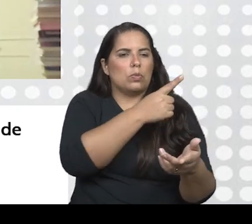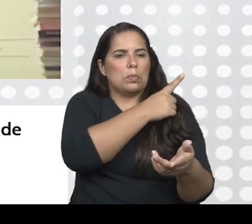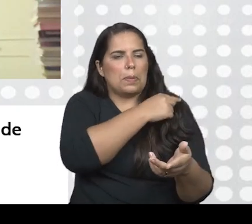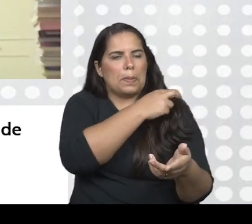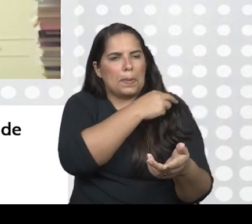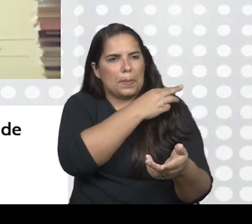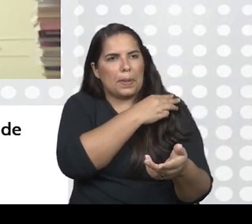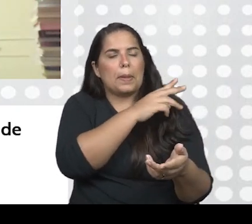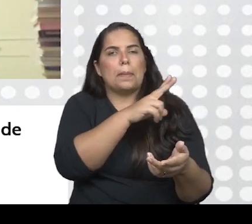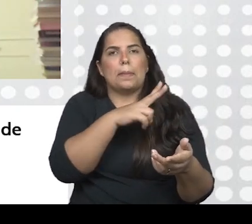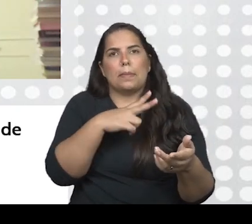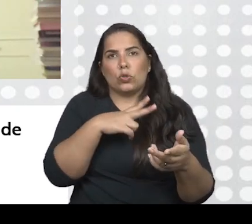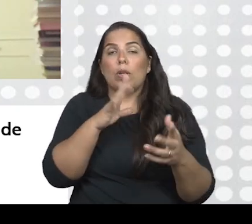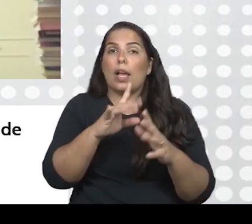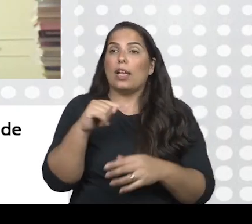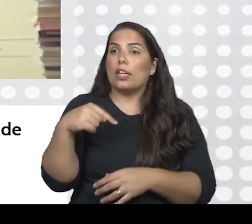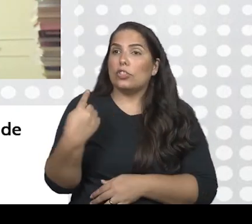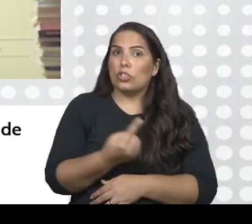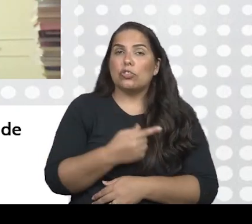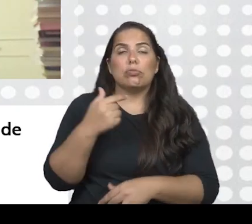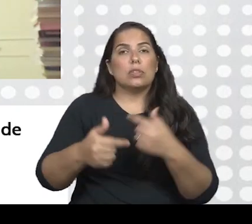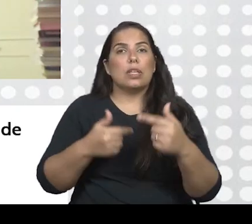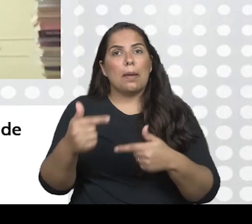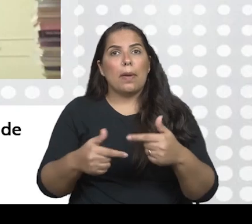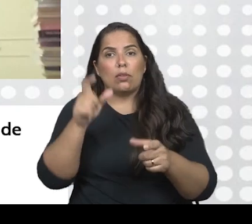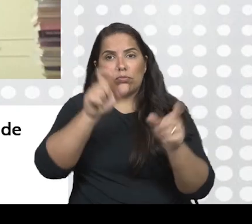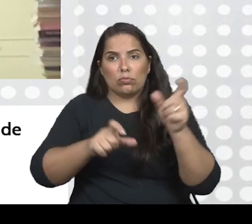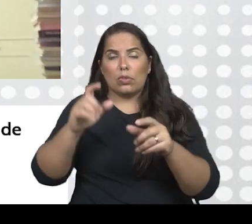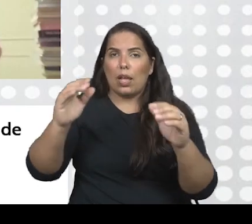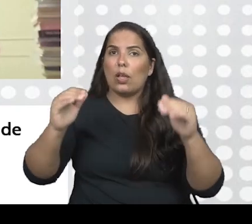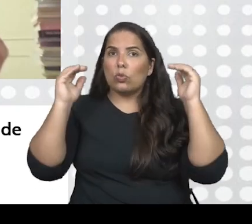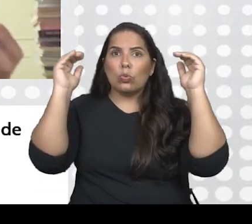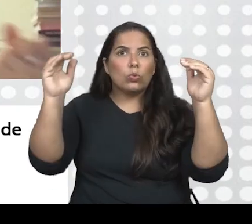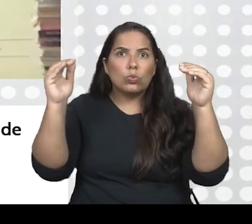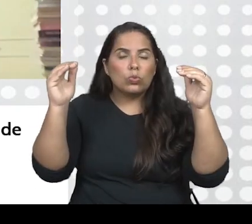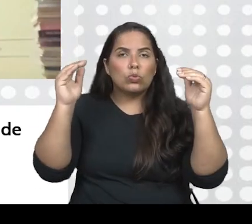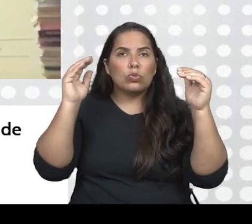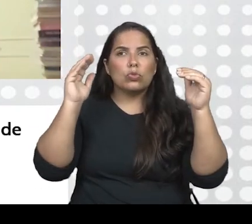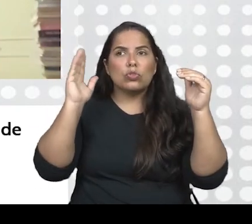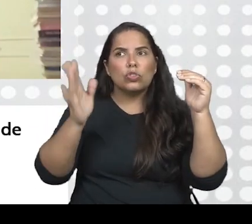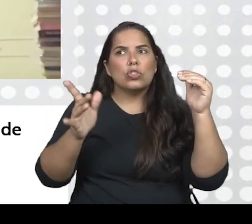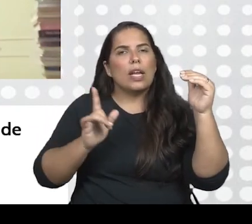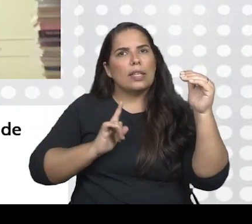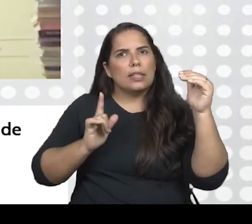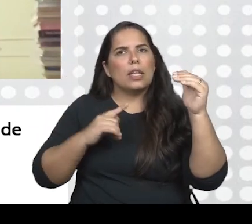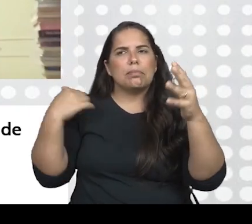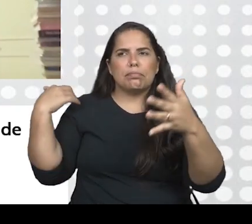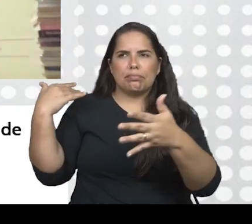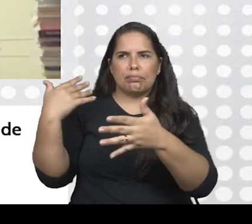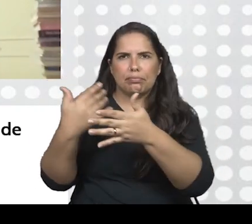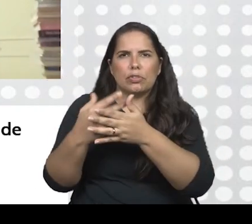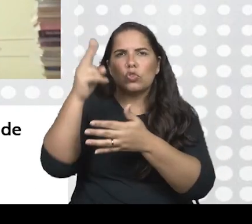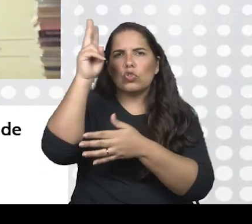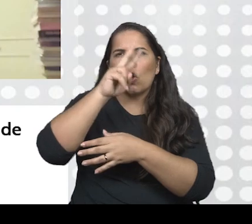fundamental em particular, a gente trabalha com sujeitos adultos que já tem uma trajetória,